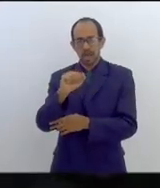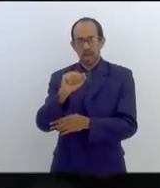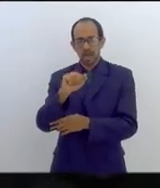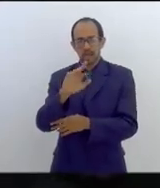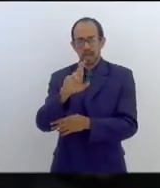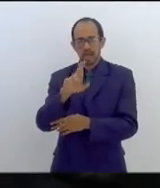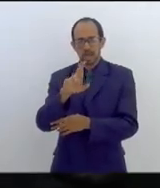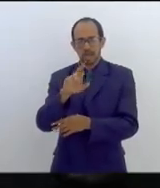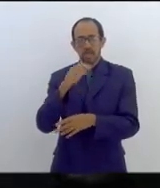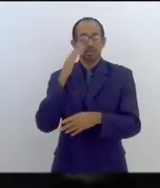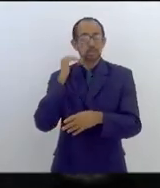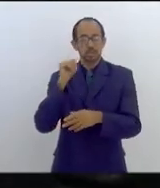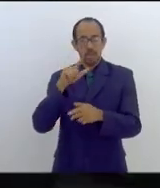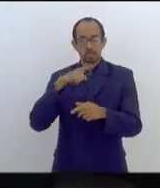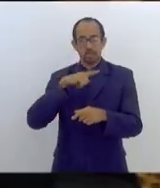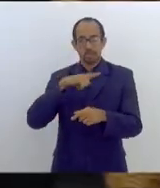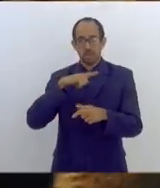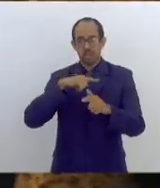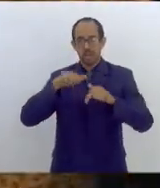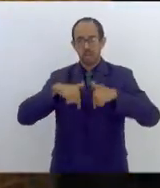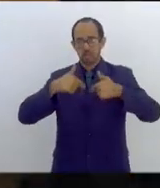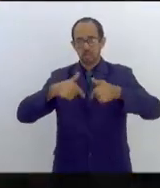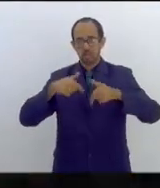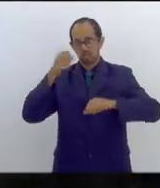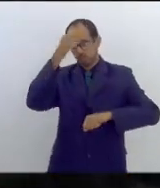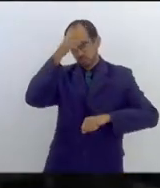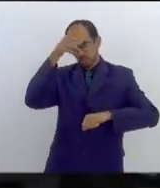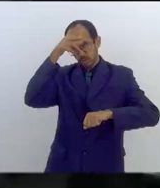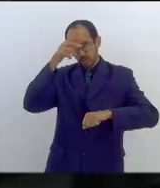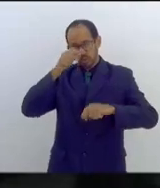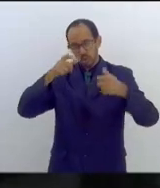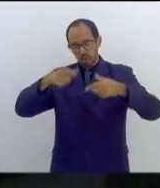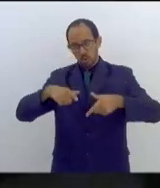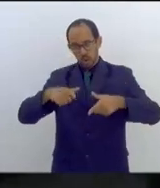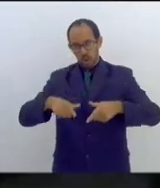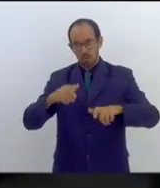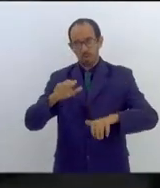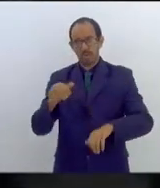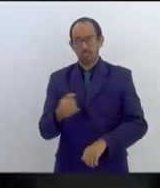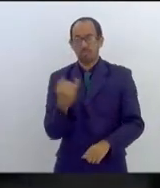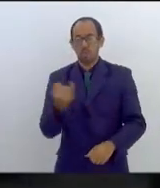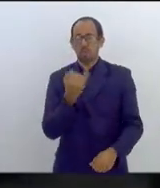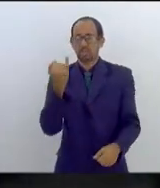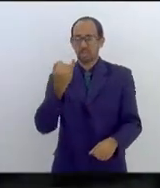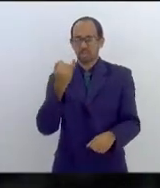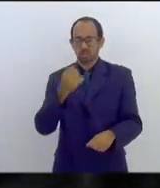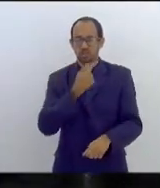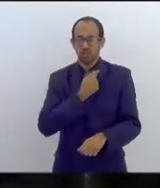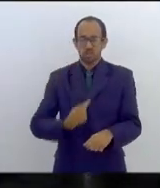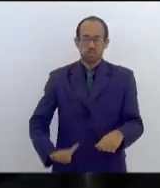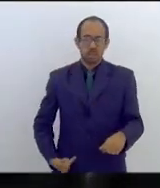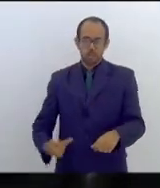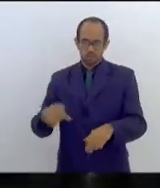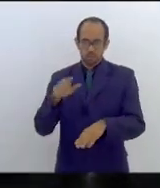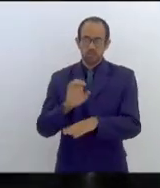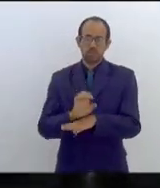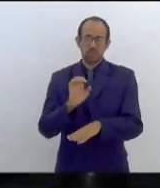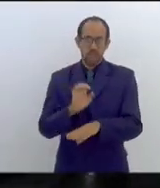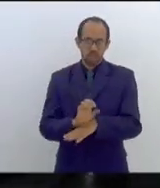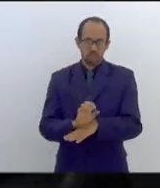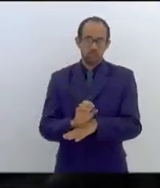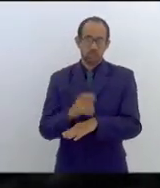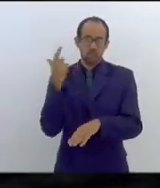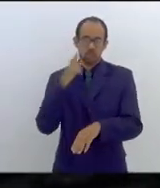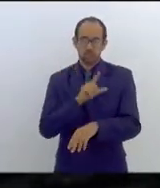tomadas pelas prefeituras locais, mas é importante que o governador do estado, o governador Cláudio Castro,